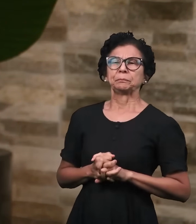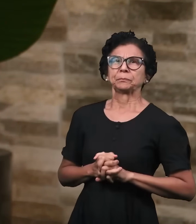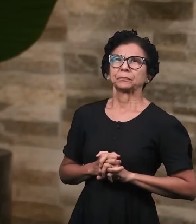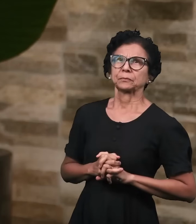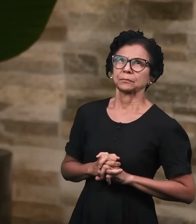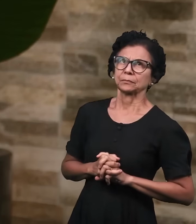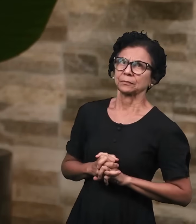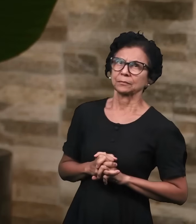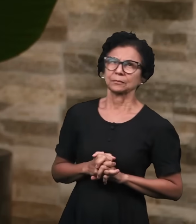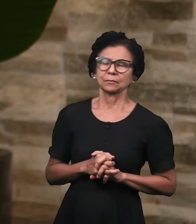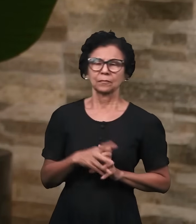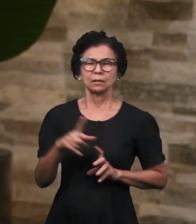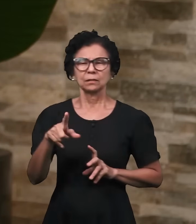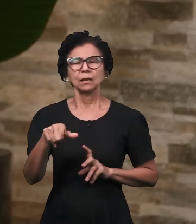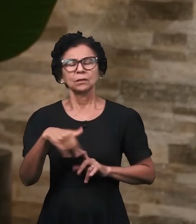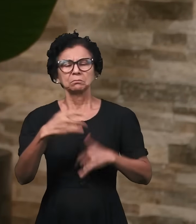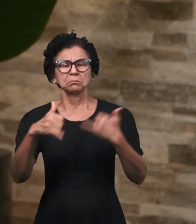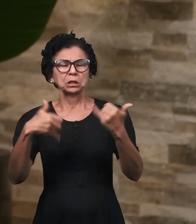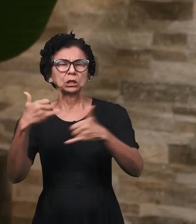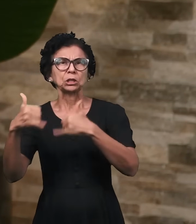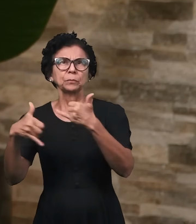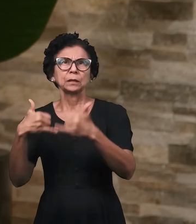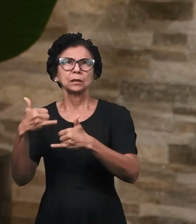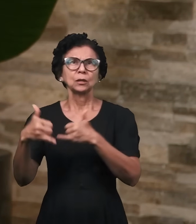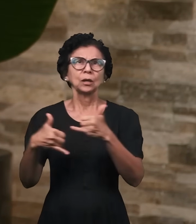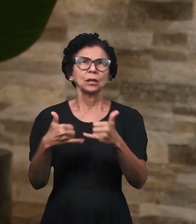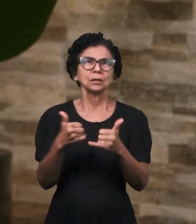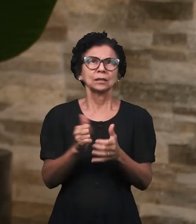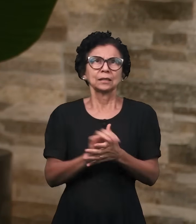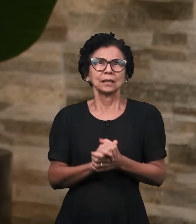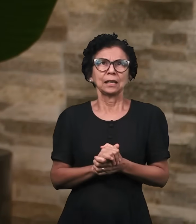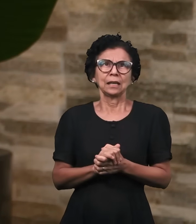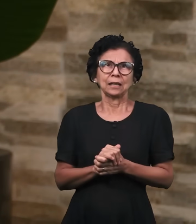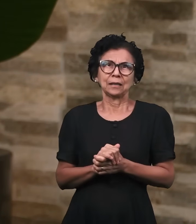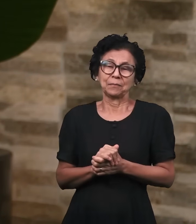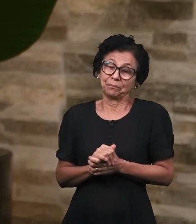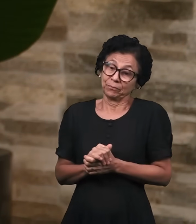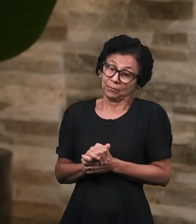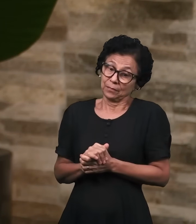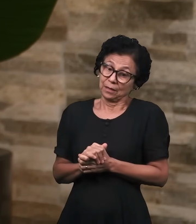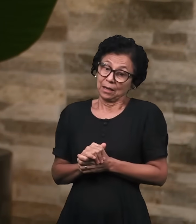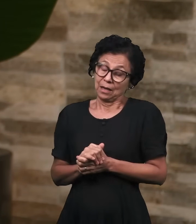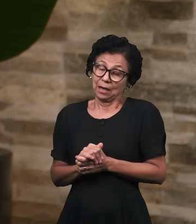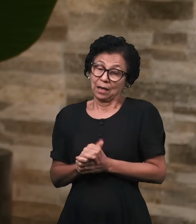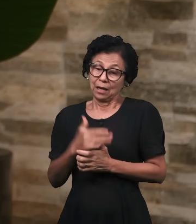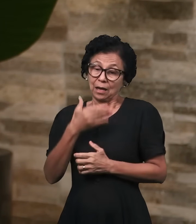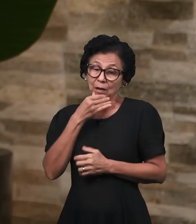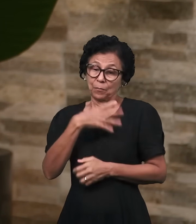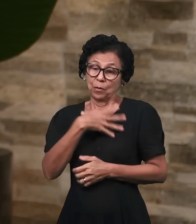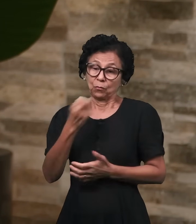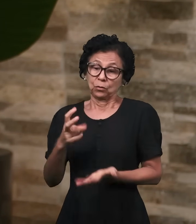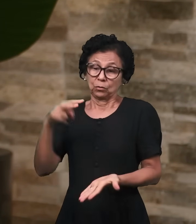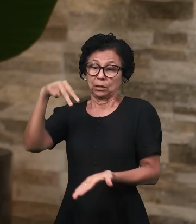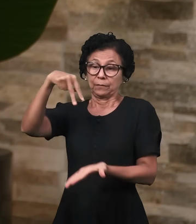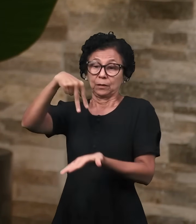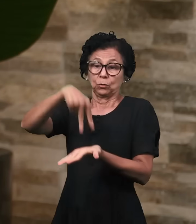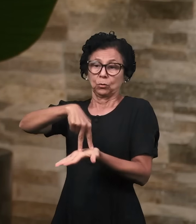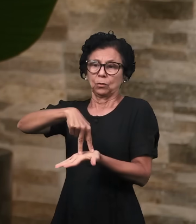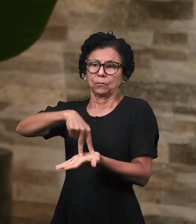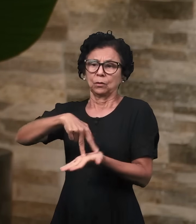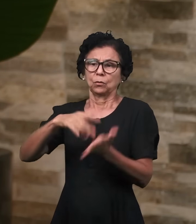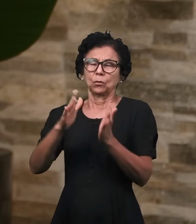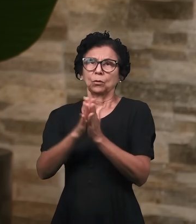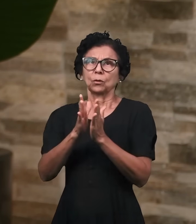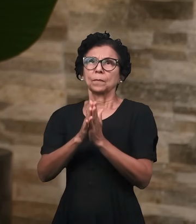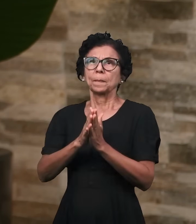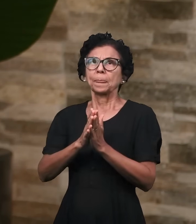lá, não conhece. E ele fez uma oração até um pouco incomum. Ele dizia assim na oração, pastor: Senhor Deus, nós